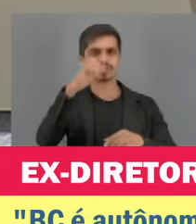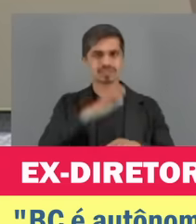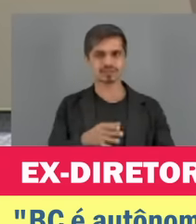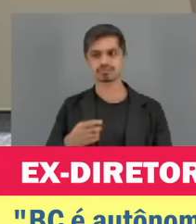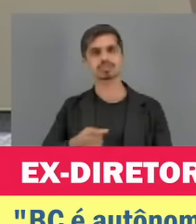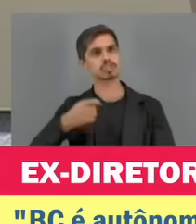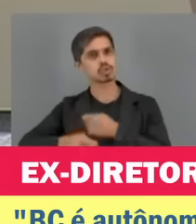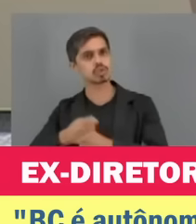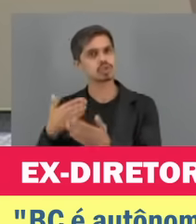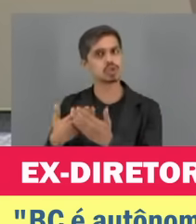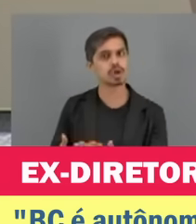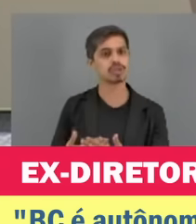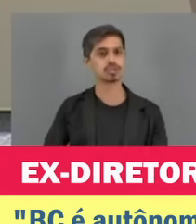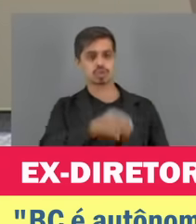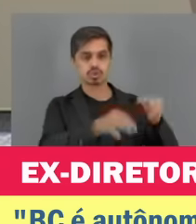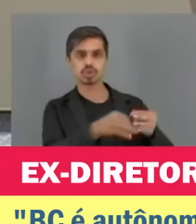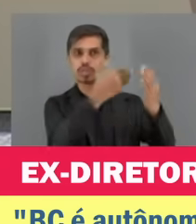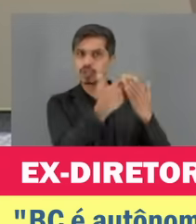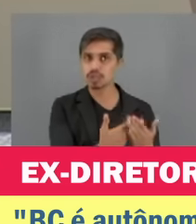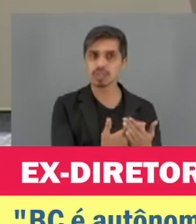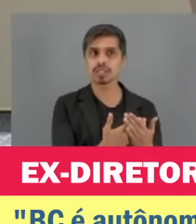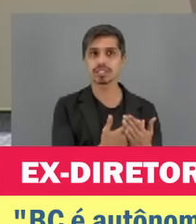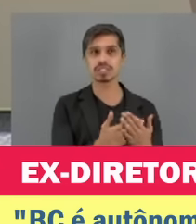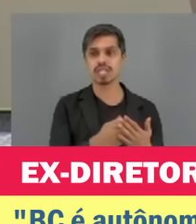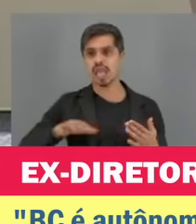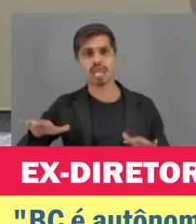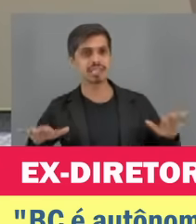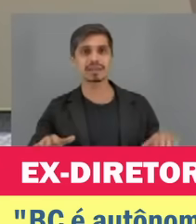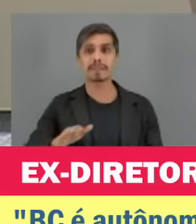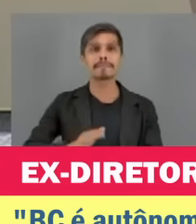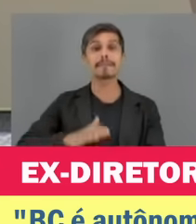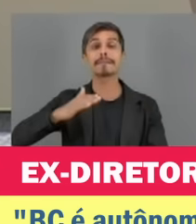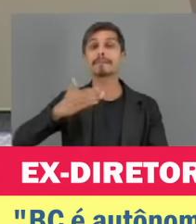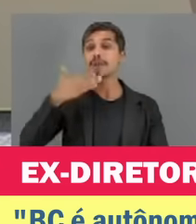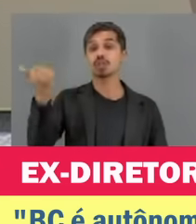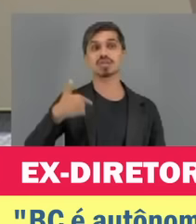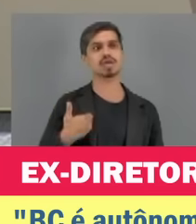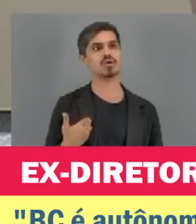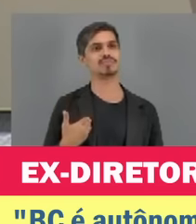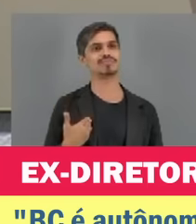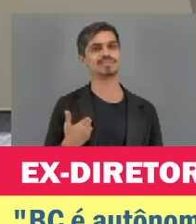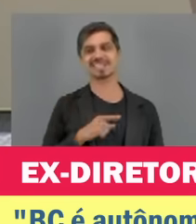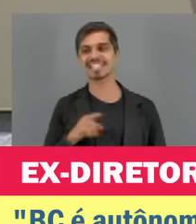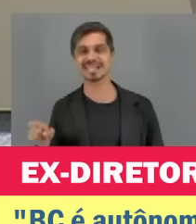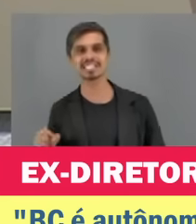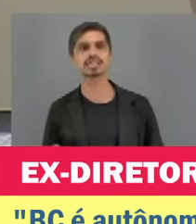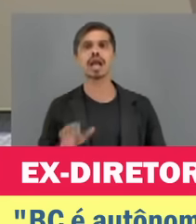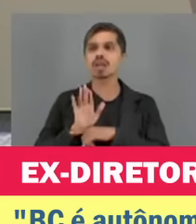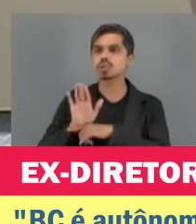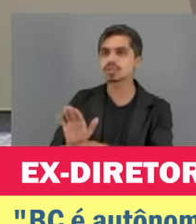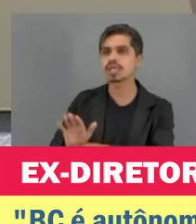especialmente juristas, que estão tão ou mais preparados do que eu, ou outros participantes dessa mesa, para ajudar os senadores a